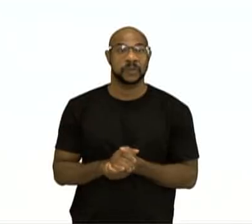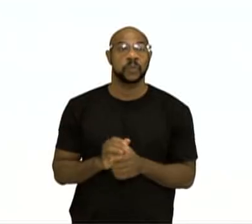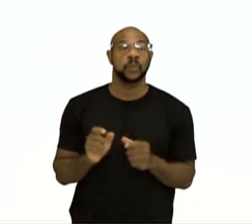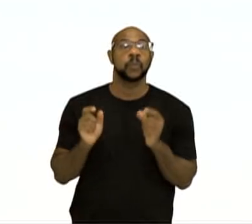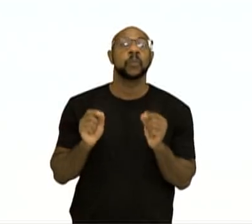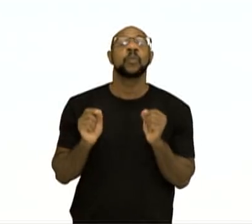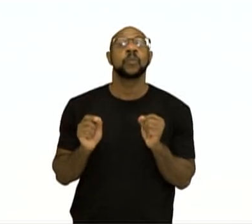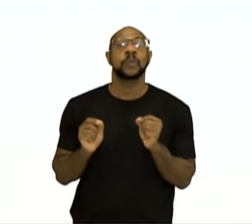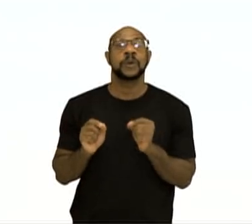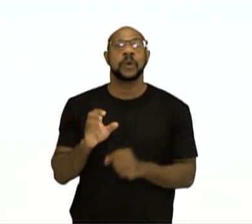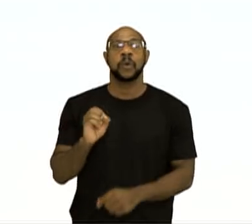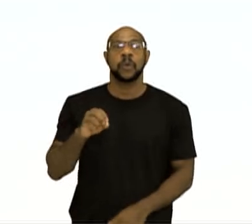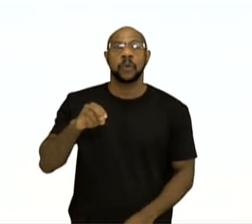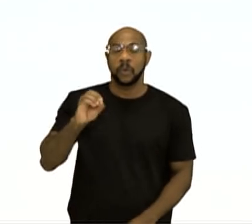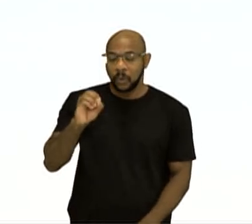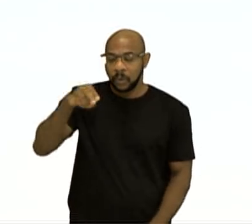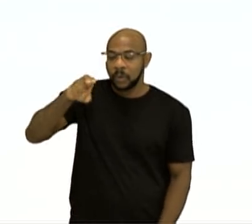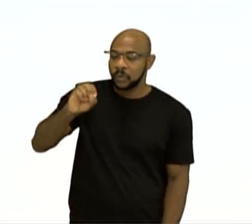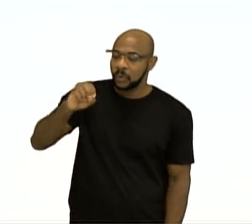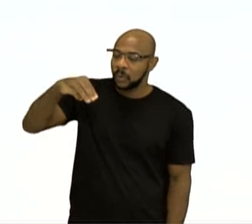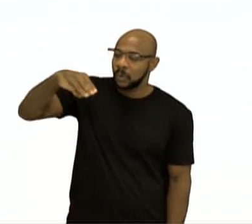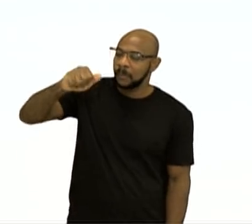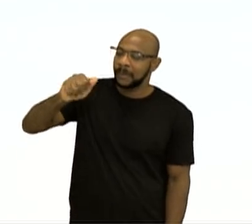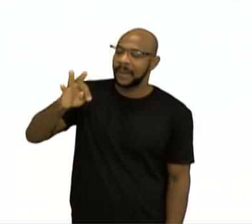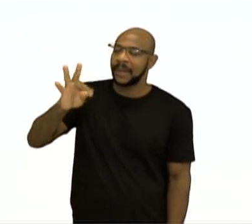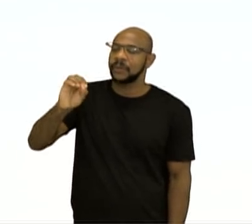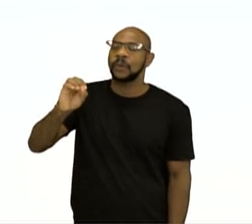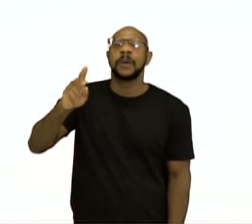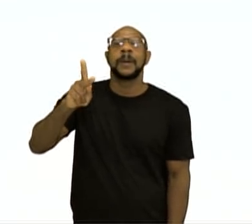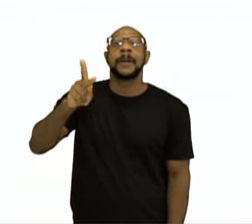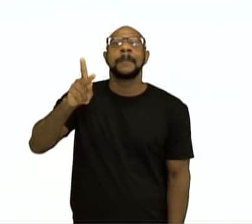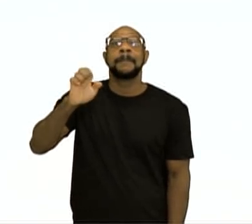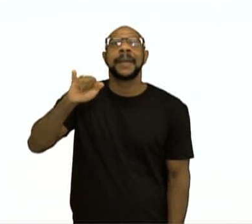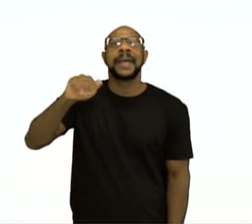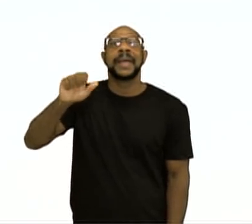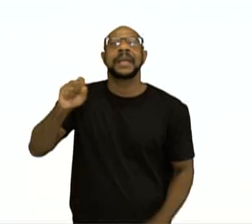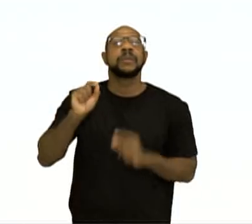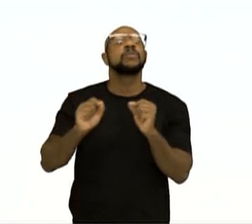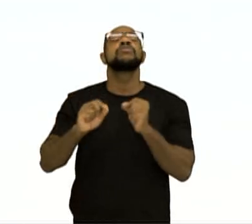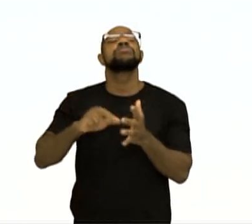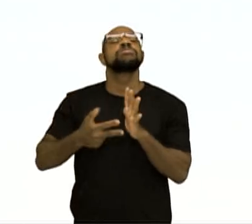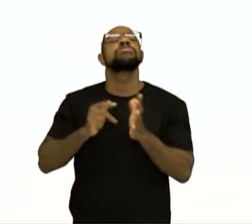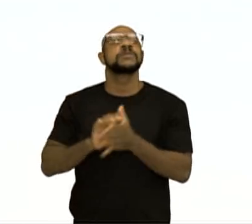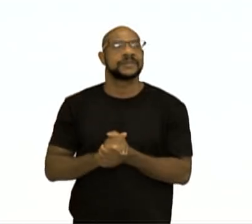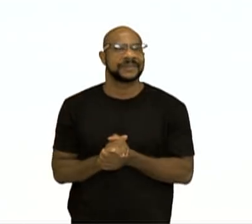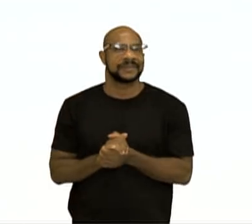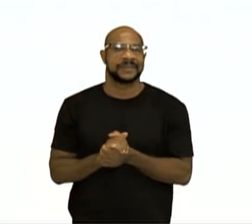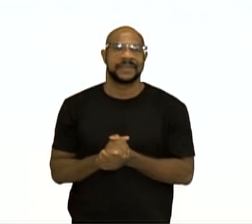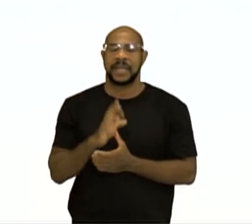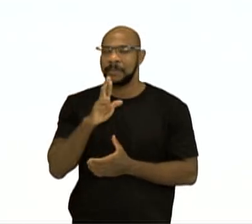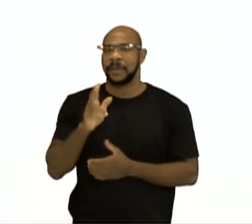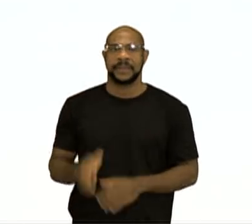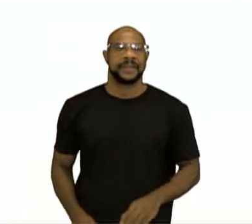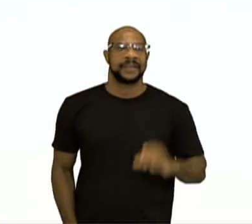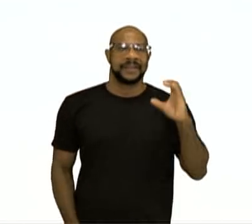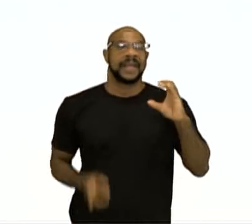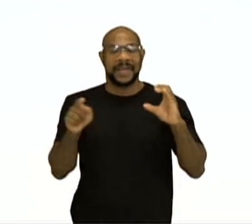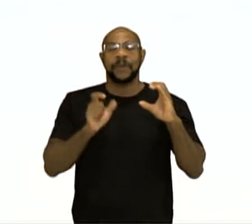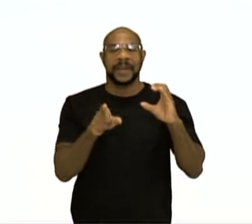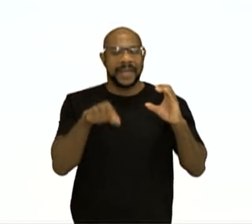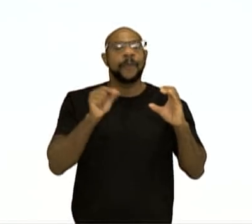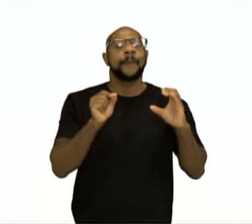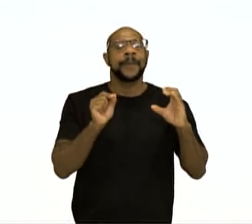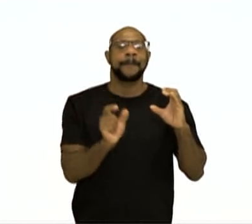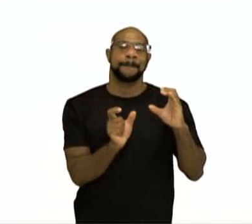são onomatopeias? Resposta correta, letra C. São palavras